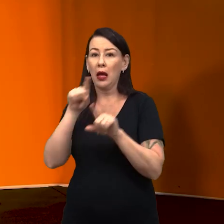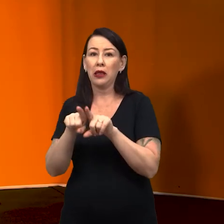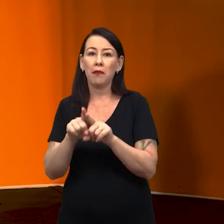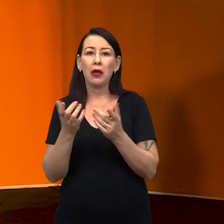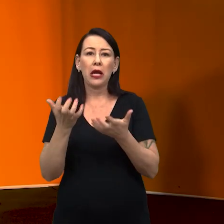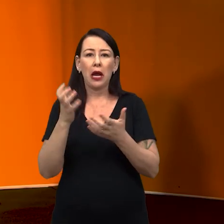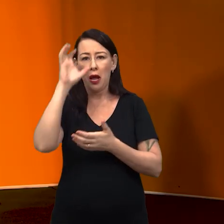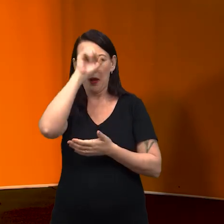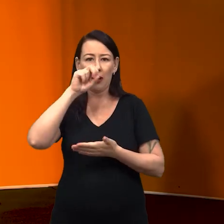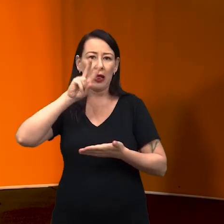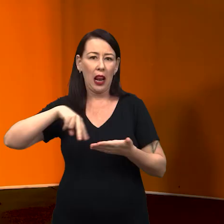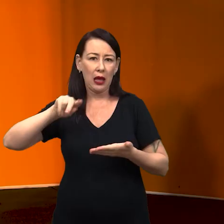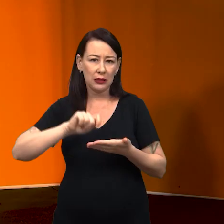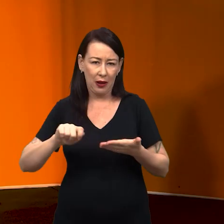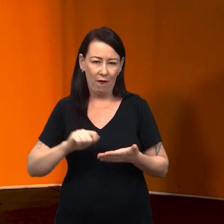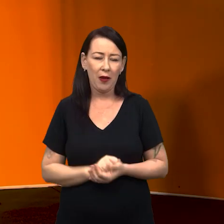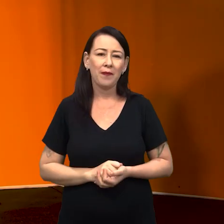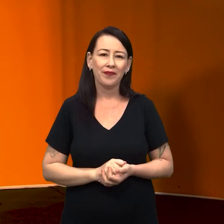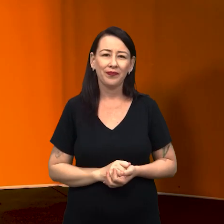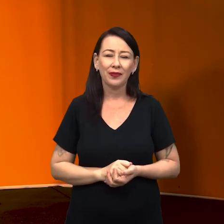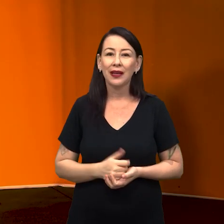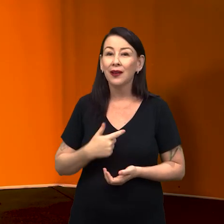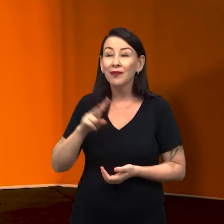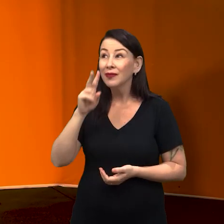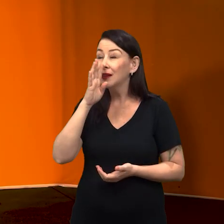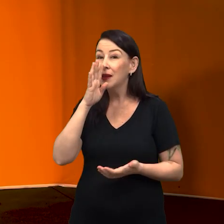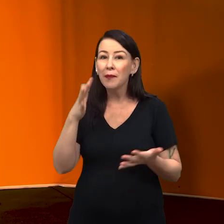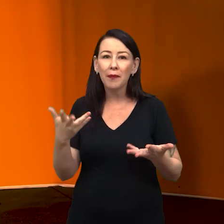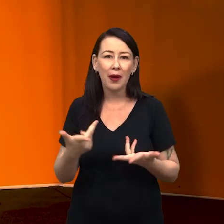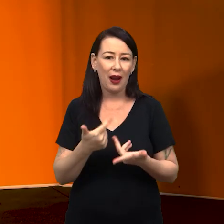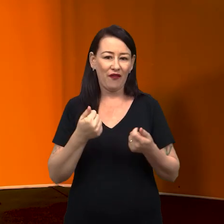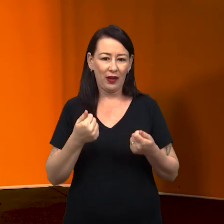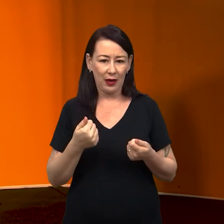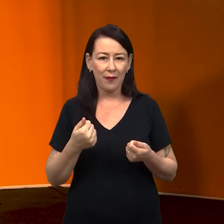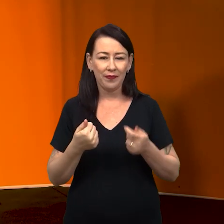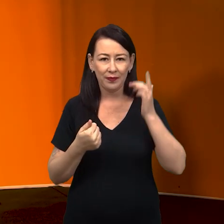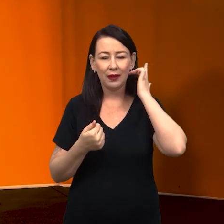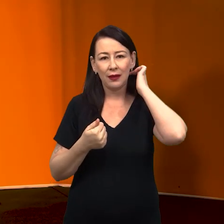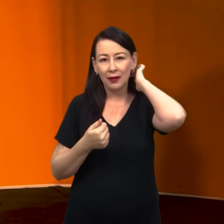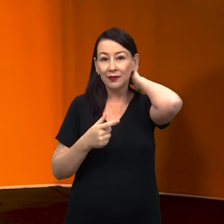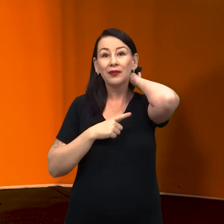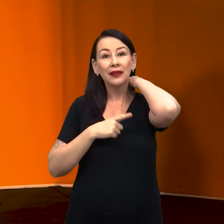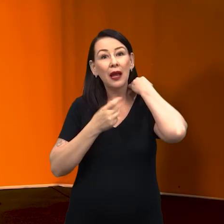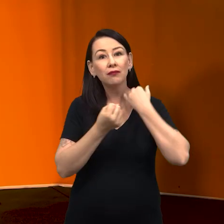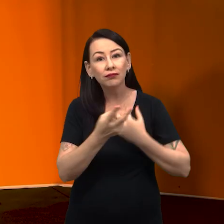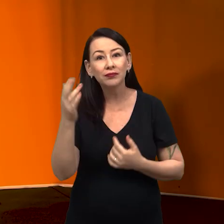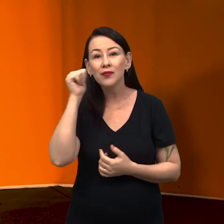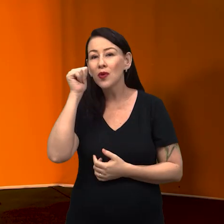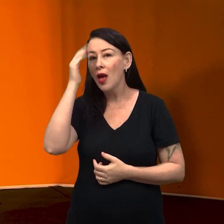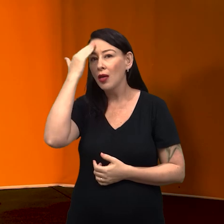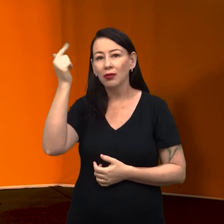maravilha, mais um bocado de senhoras que não sabiam ler, mas